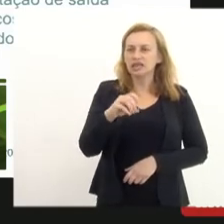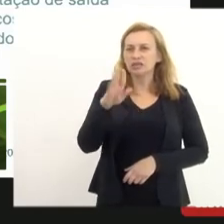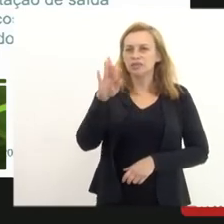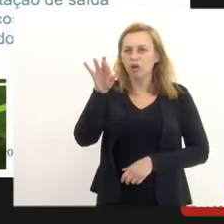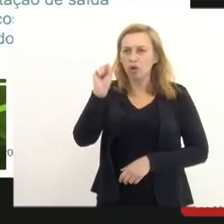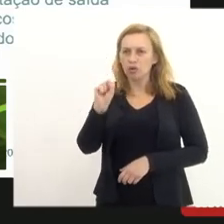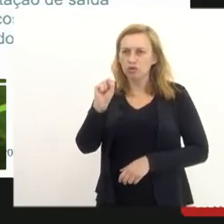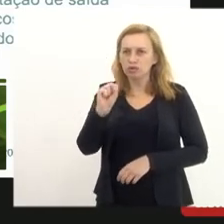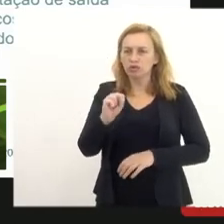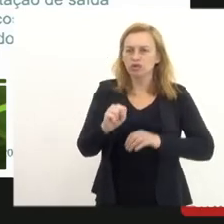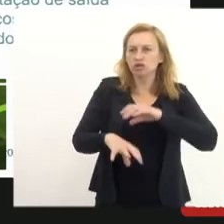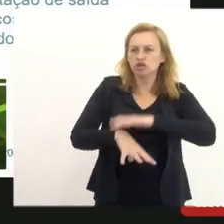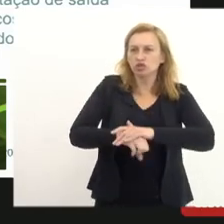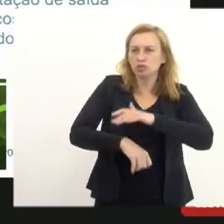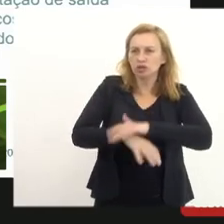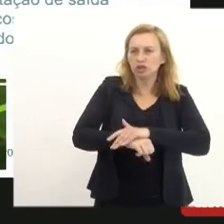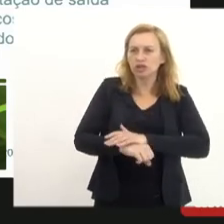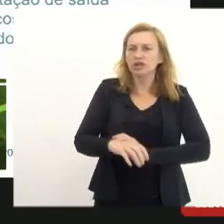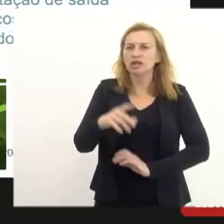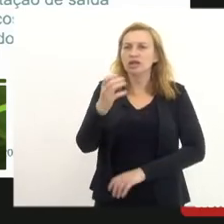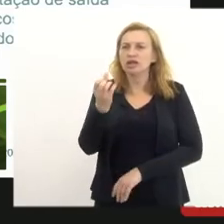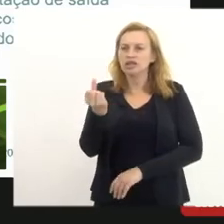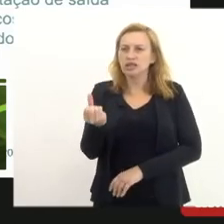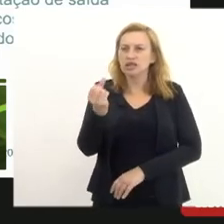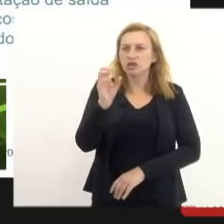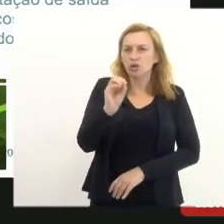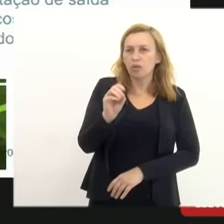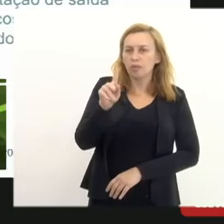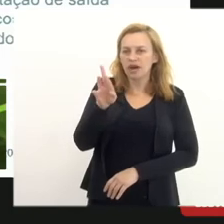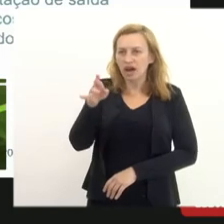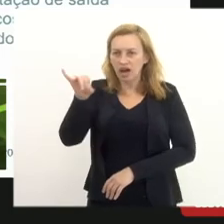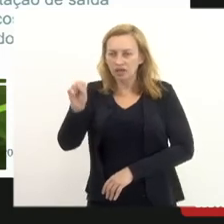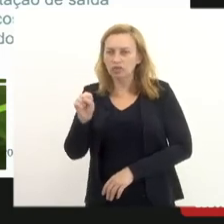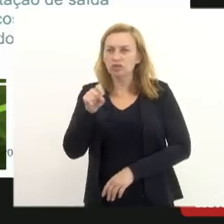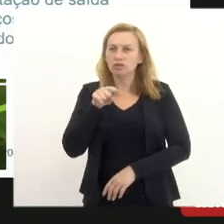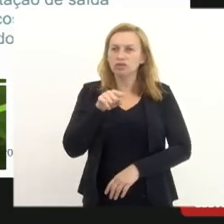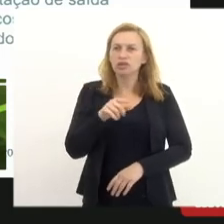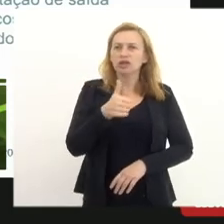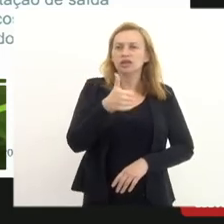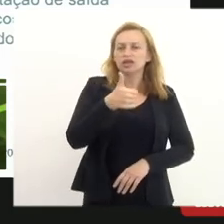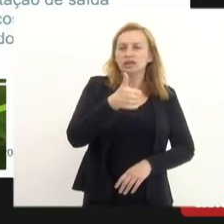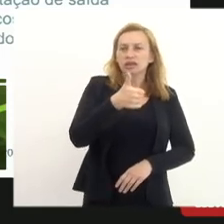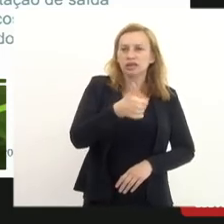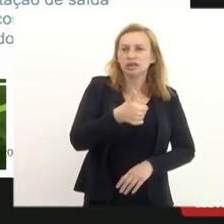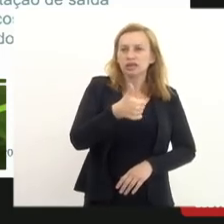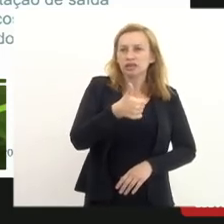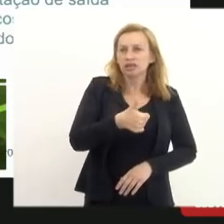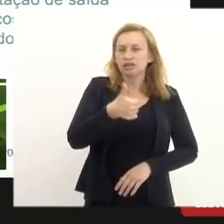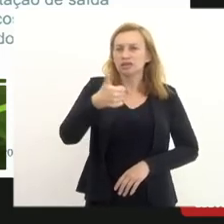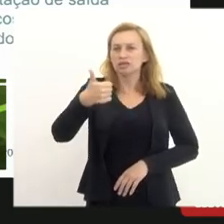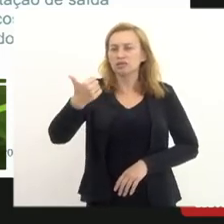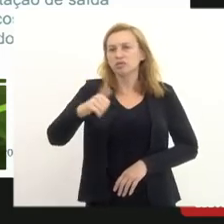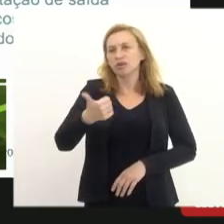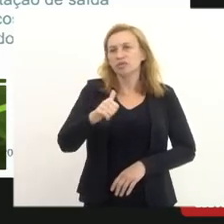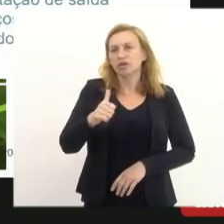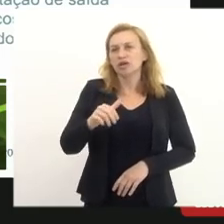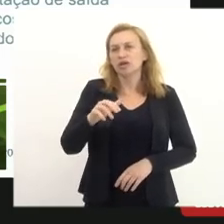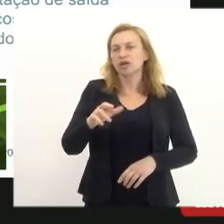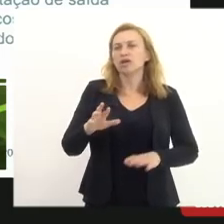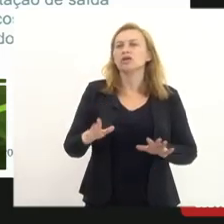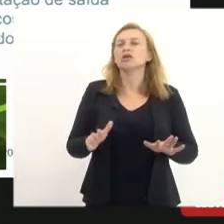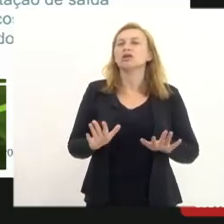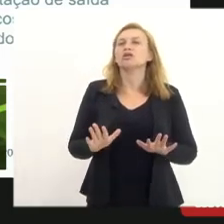exploratórios, 6 operados na 11ª rodada. Em outubro desse mesmo